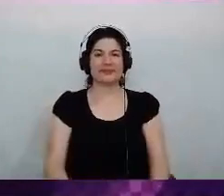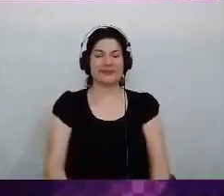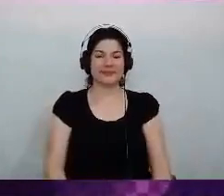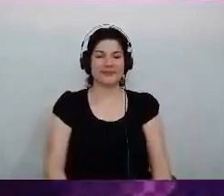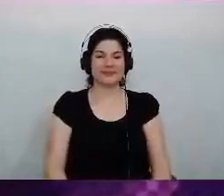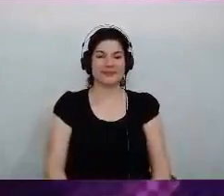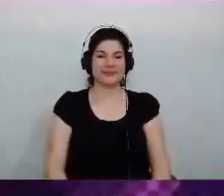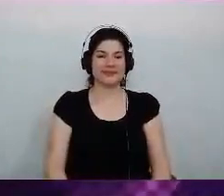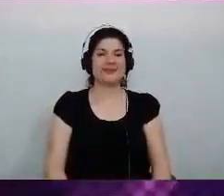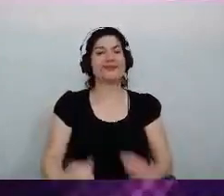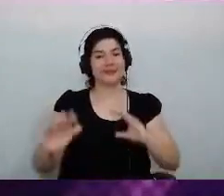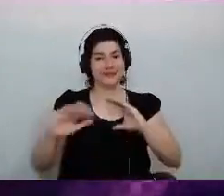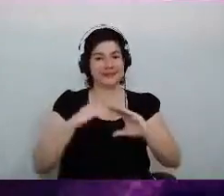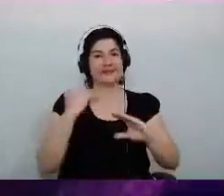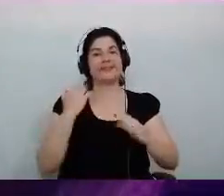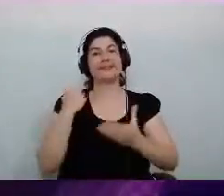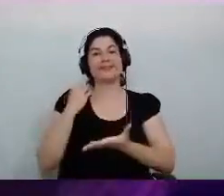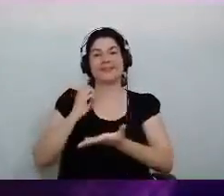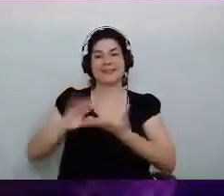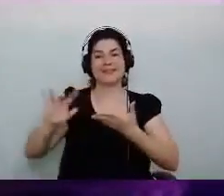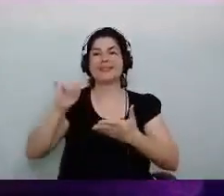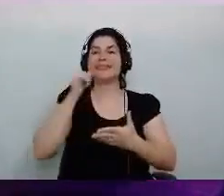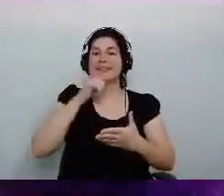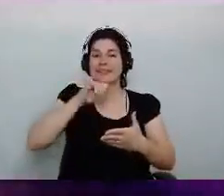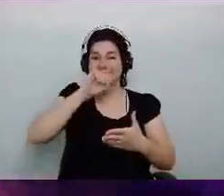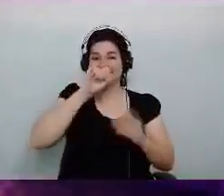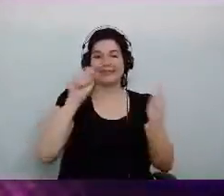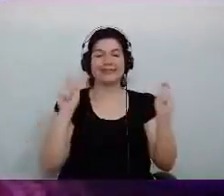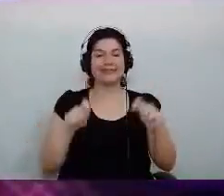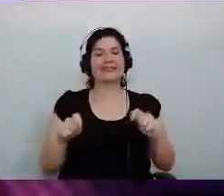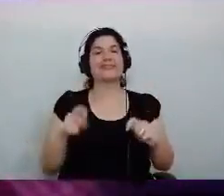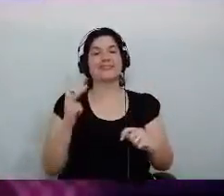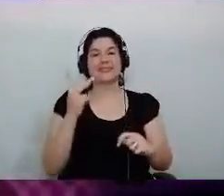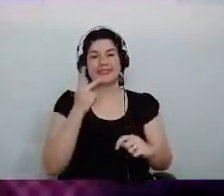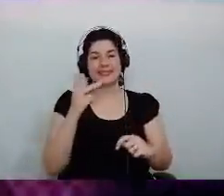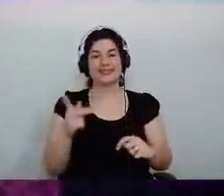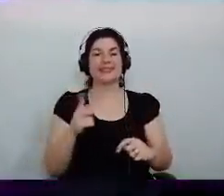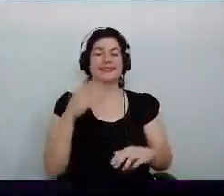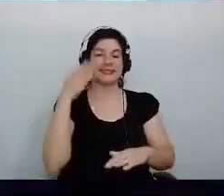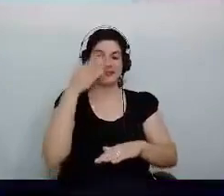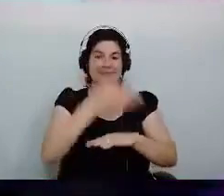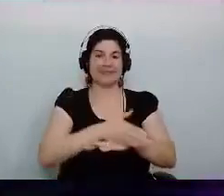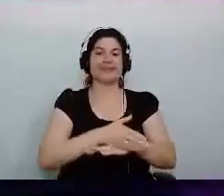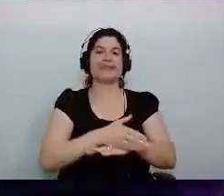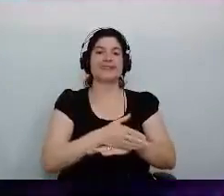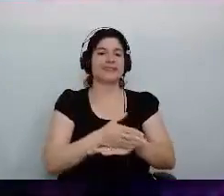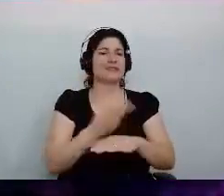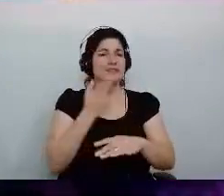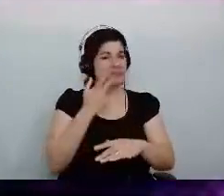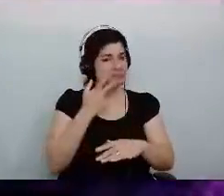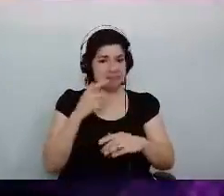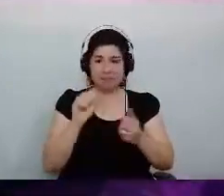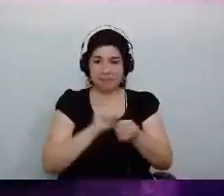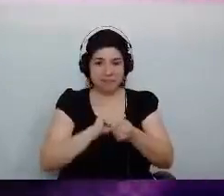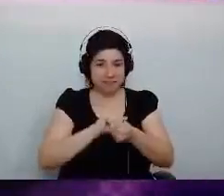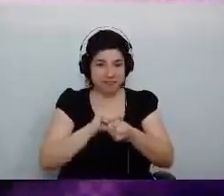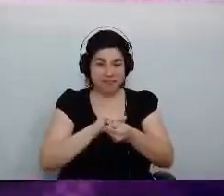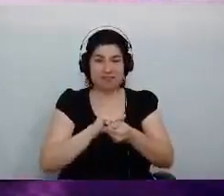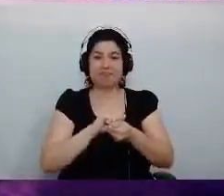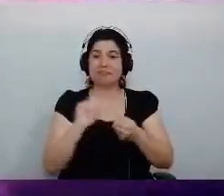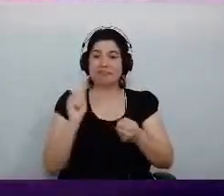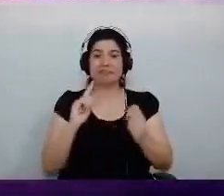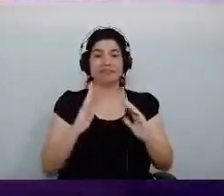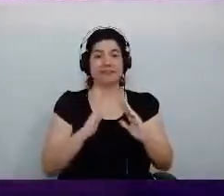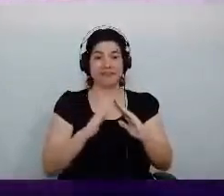depois. Eu saí de lá e eu falei assim... Já estará no pimenta.dev. Ela falou, você não vai lavar louça? Eu tô morando com a minha mãe, deu ruim lá em